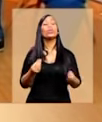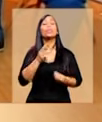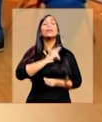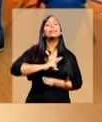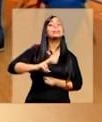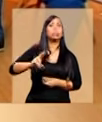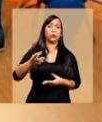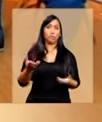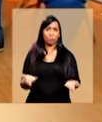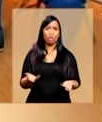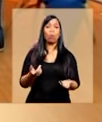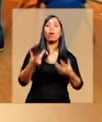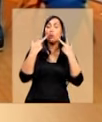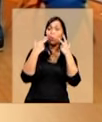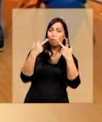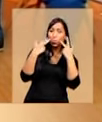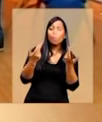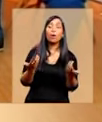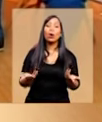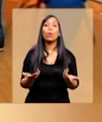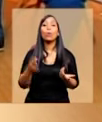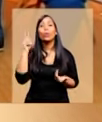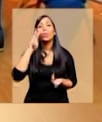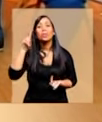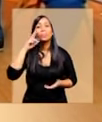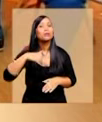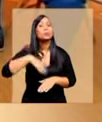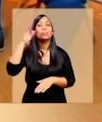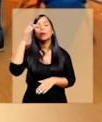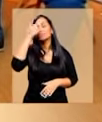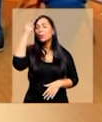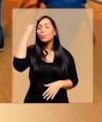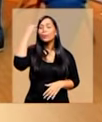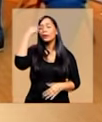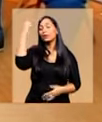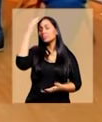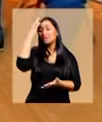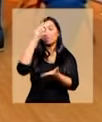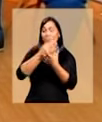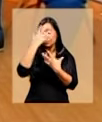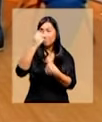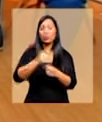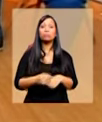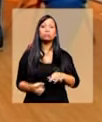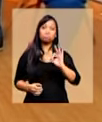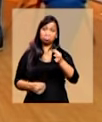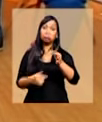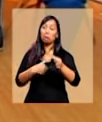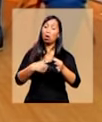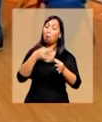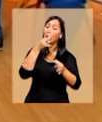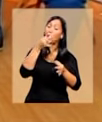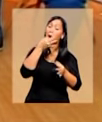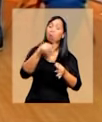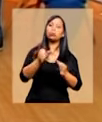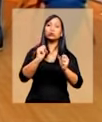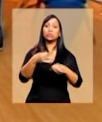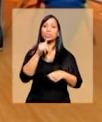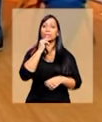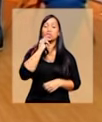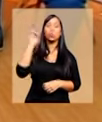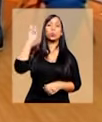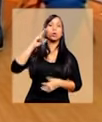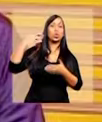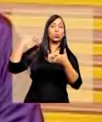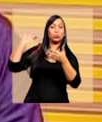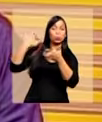caminho religioso? Ele é o mais comum ou talvez o mais lembrado quando a gente pensa em fé mesmo? Eu acredito que sim. Quando a gente olha